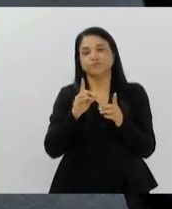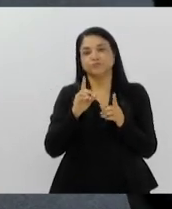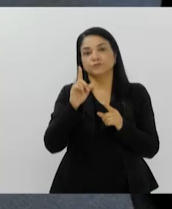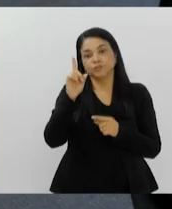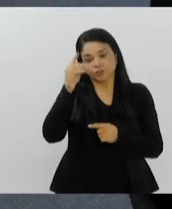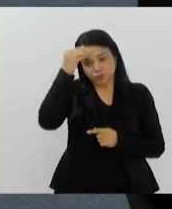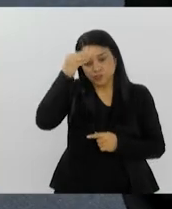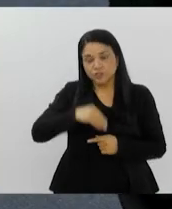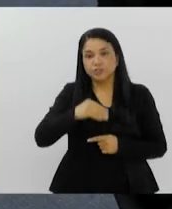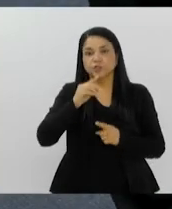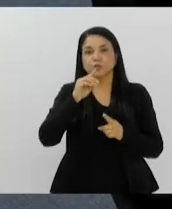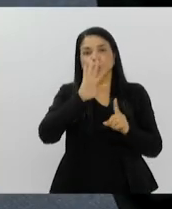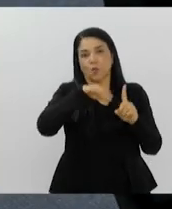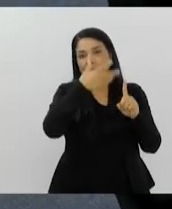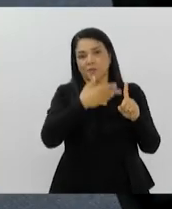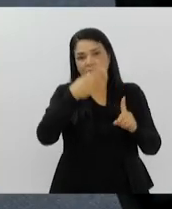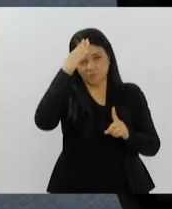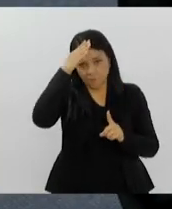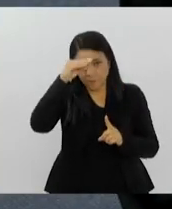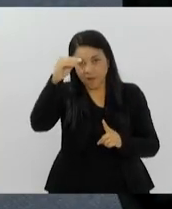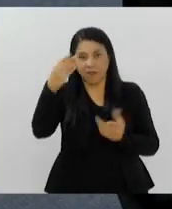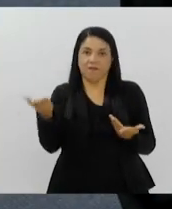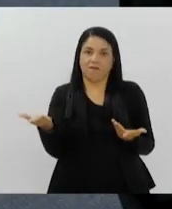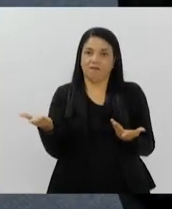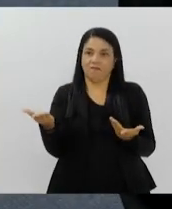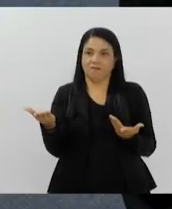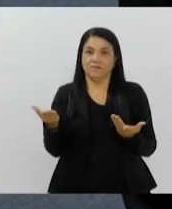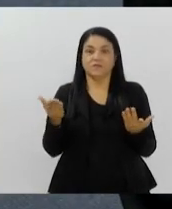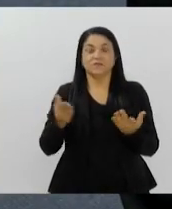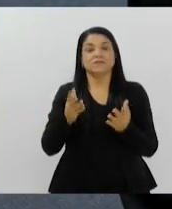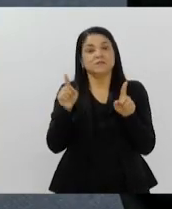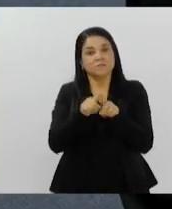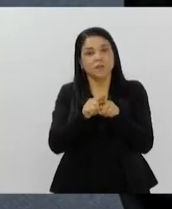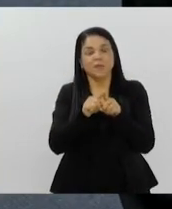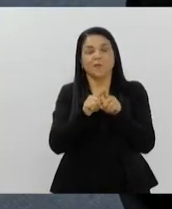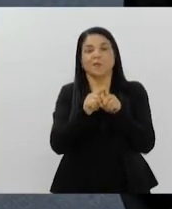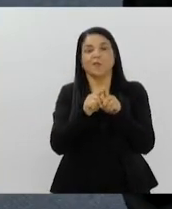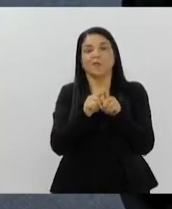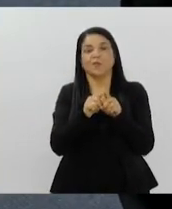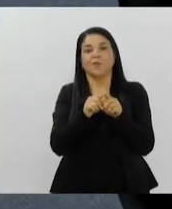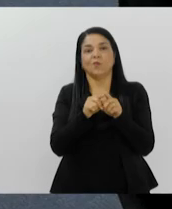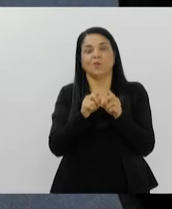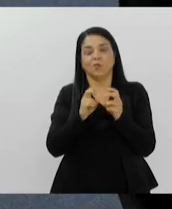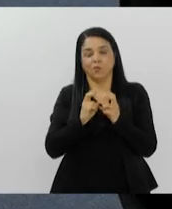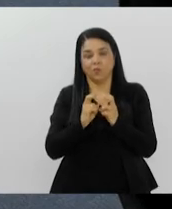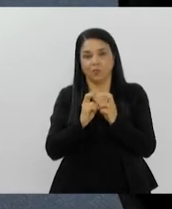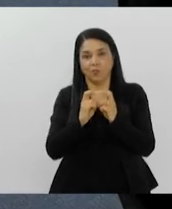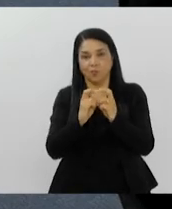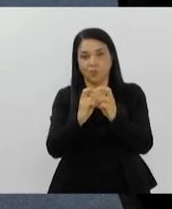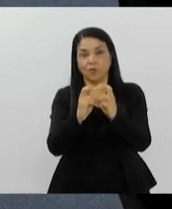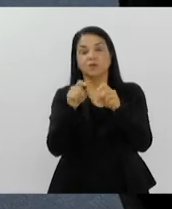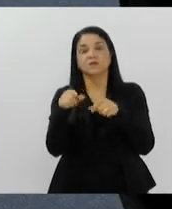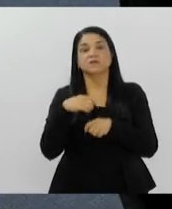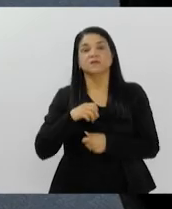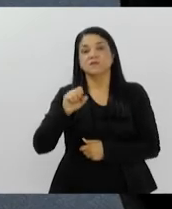soneto. Agora, mesma coisa. Primeiro, o bondinho de Santa Teresa. É uma região extremamente